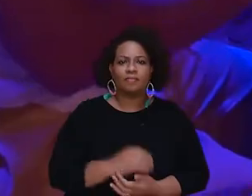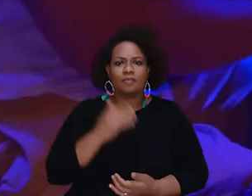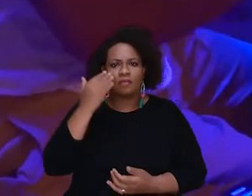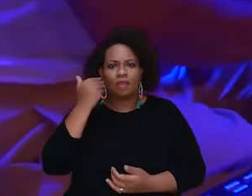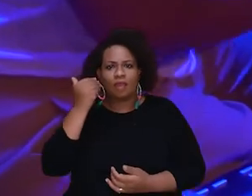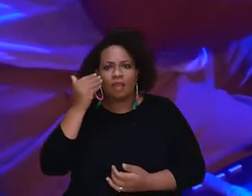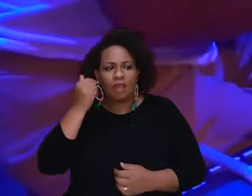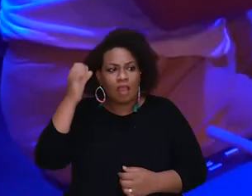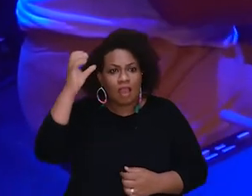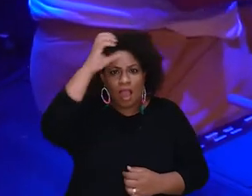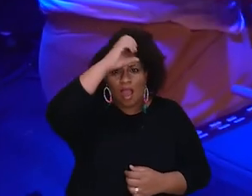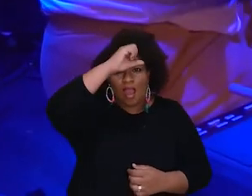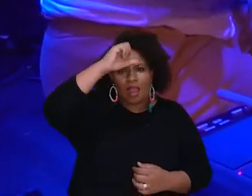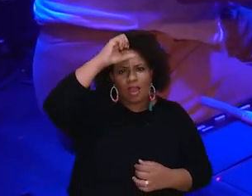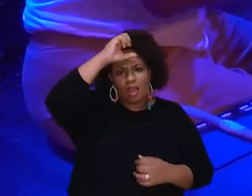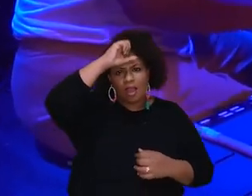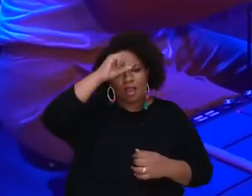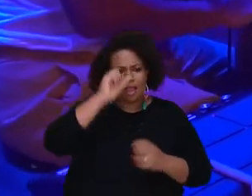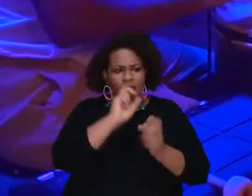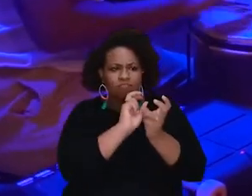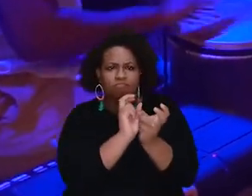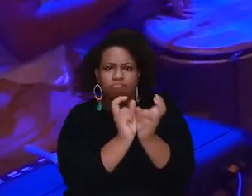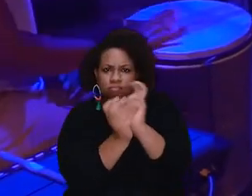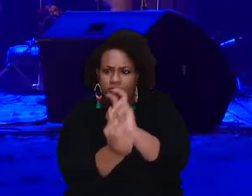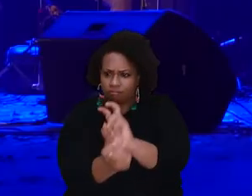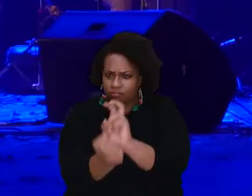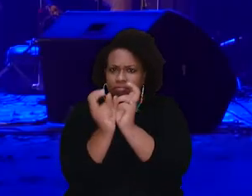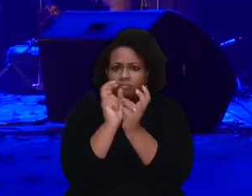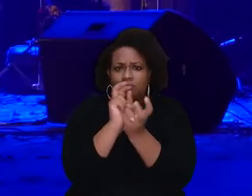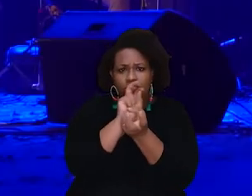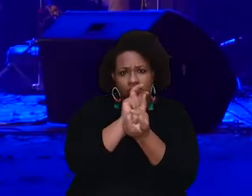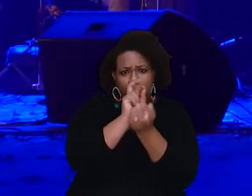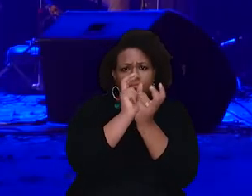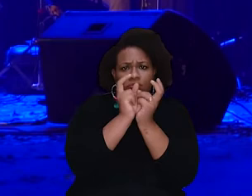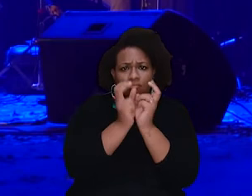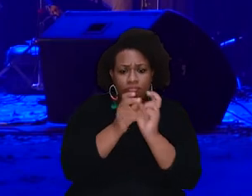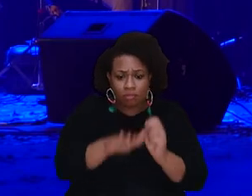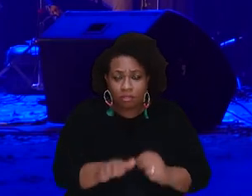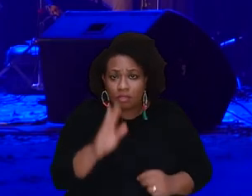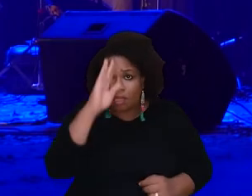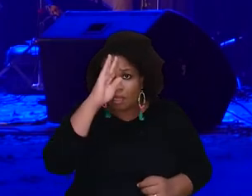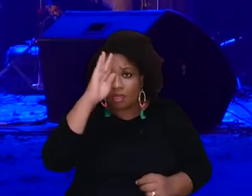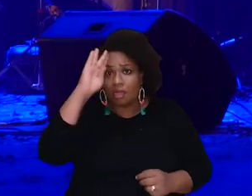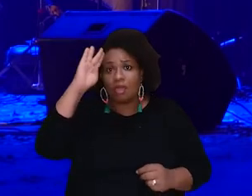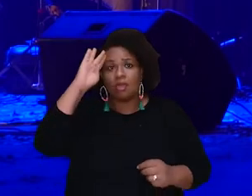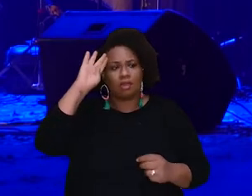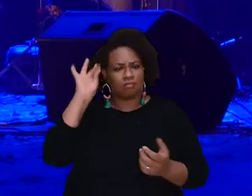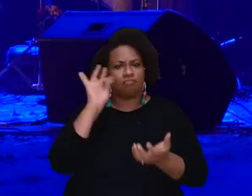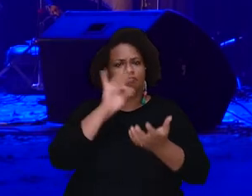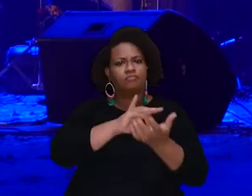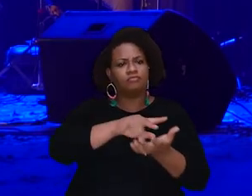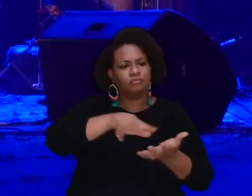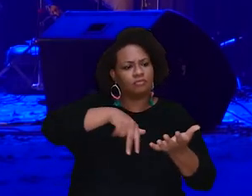aprendi com a matamba jogar capoeira e viver candomblé. Ser original,